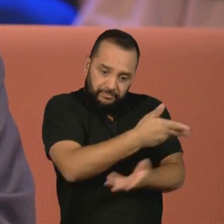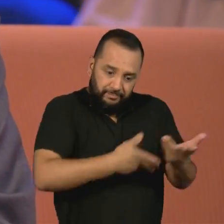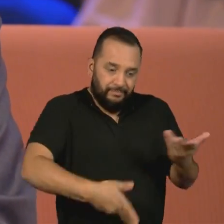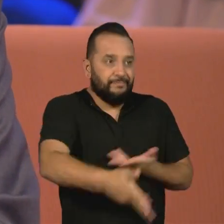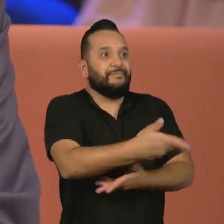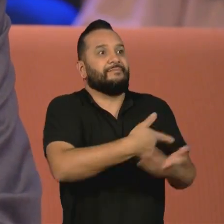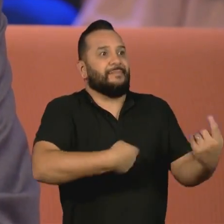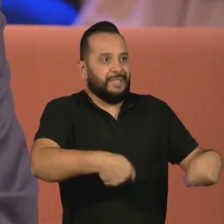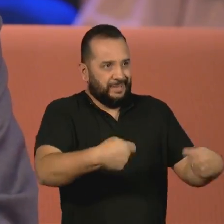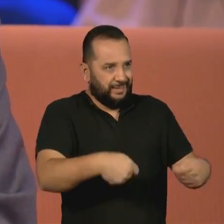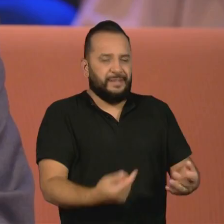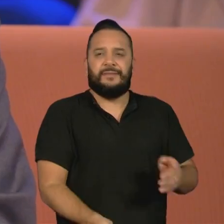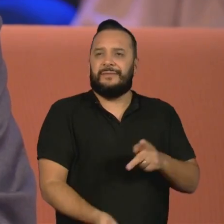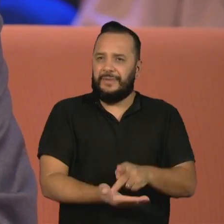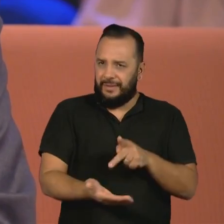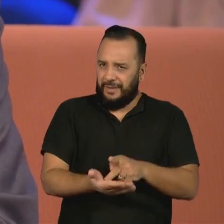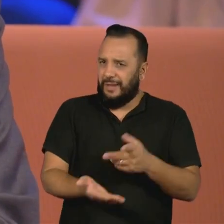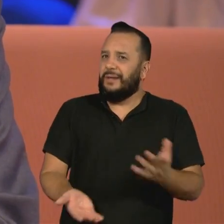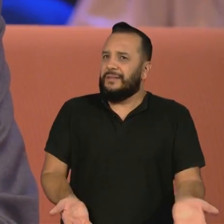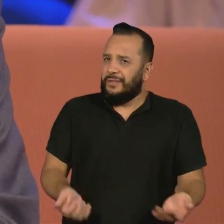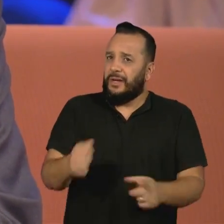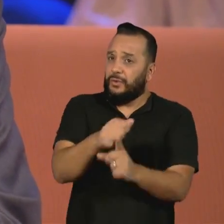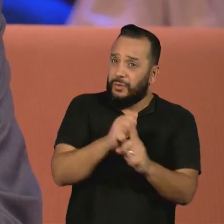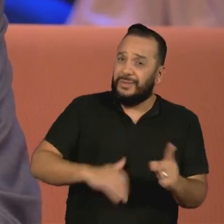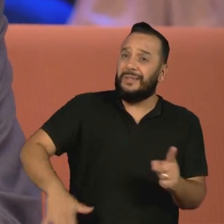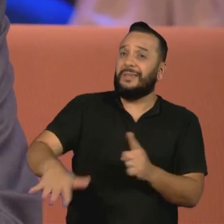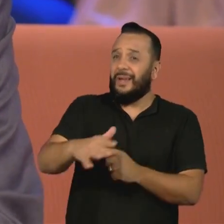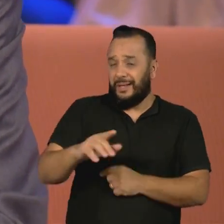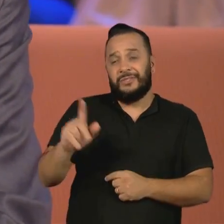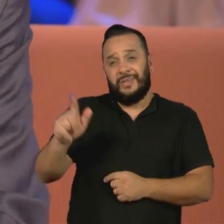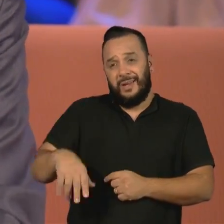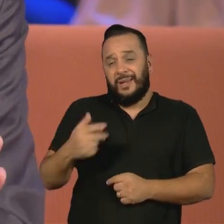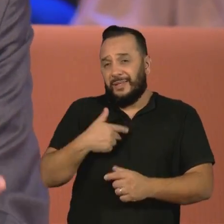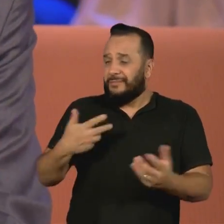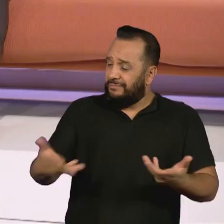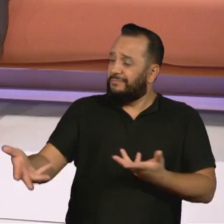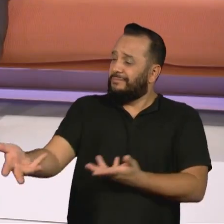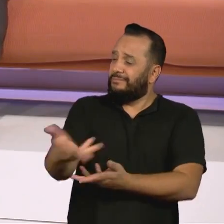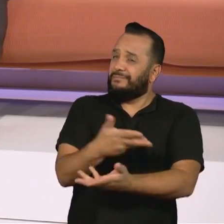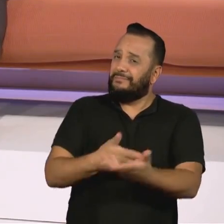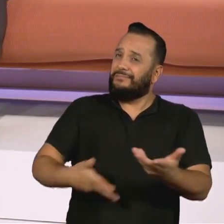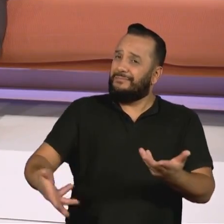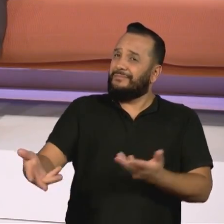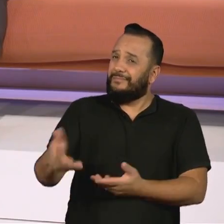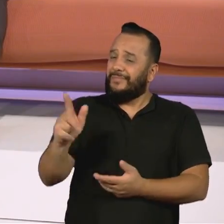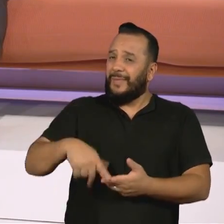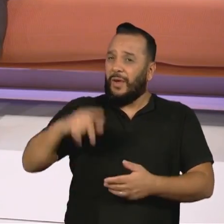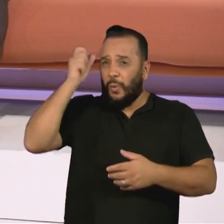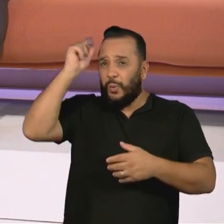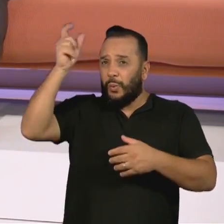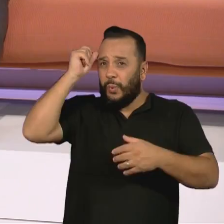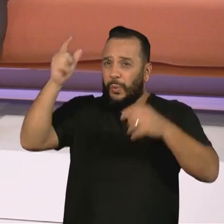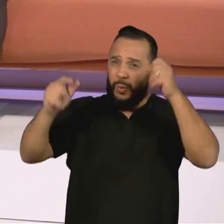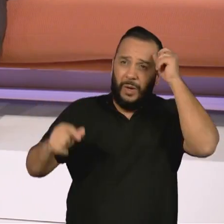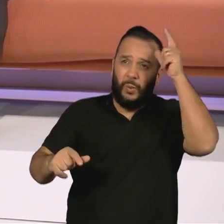desses encontros. E a sociedade, a argamassa é esse caldo cultural. Né? Essa é o que